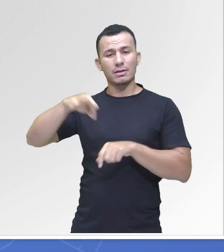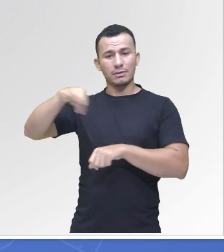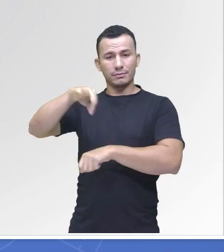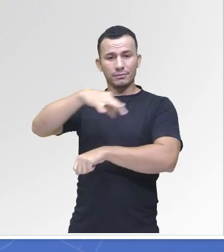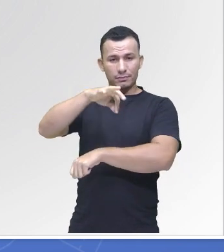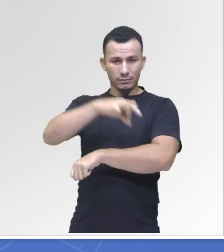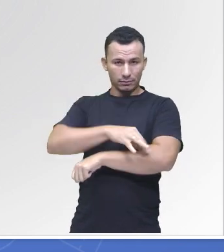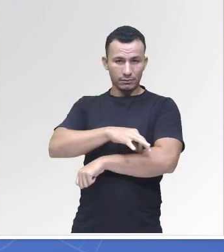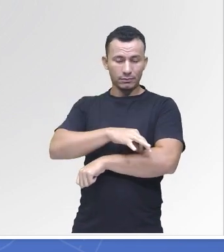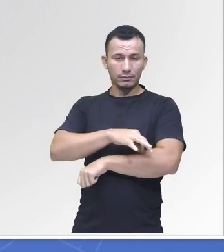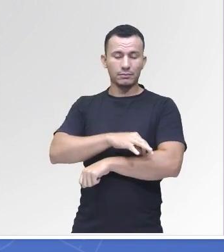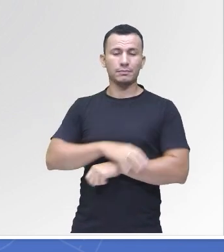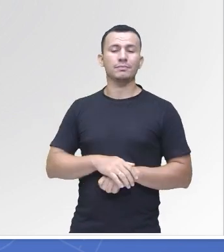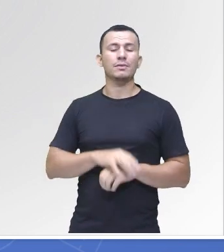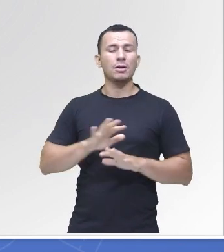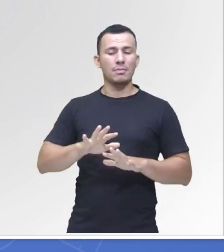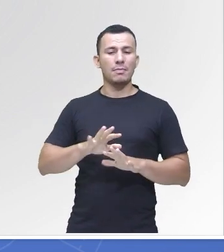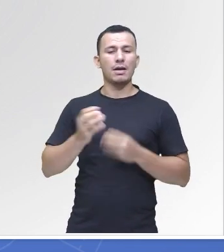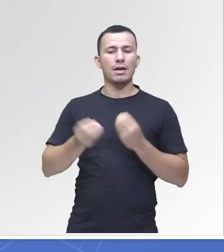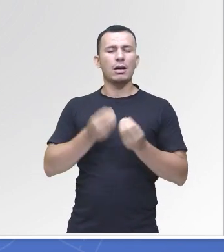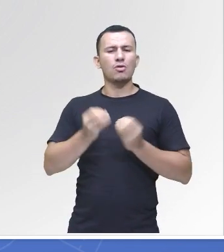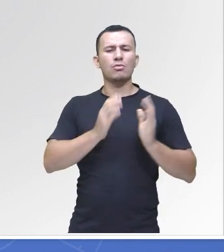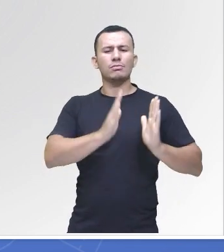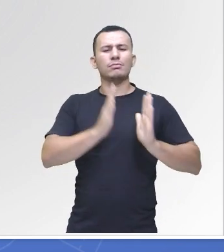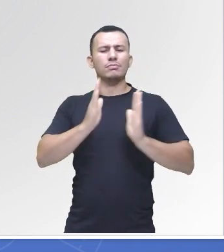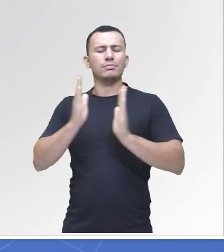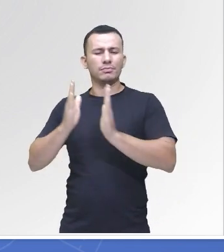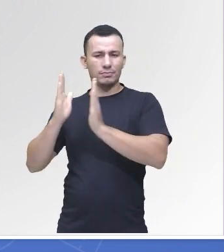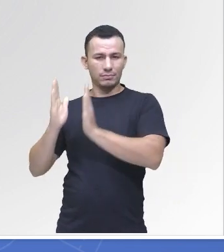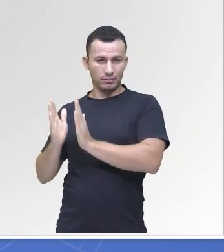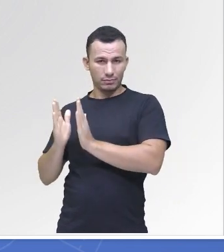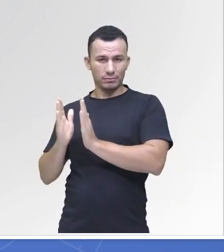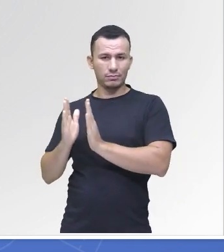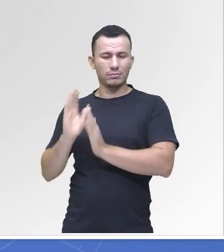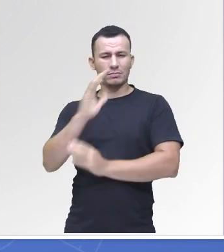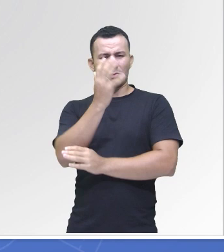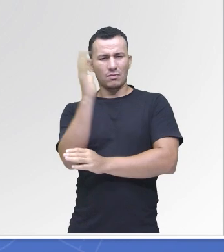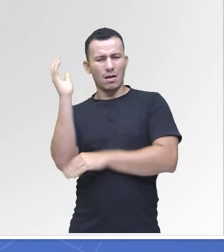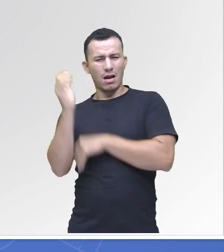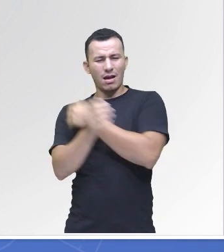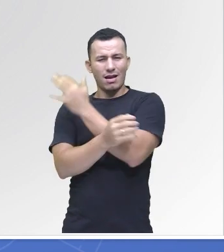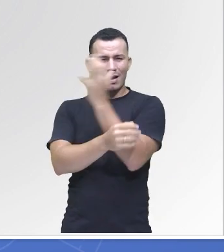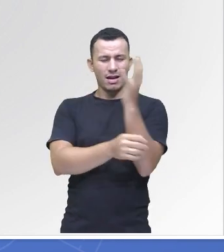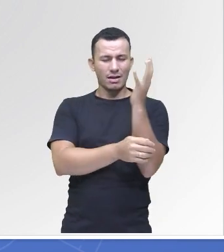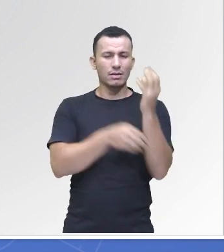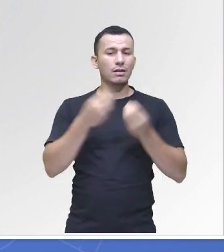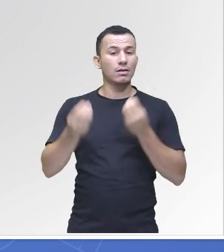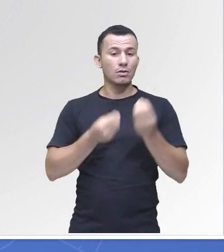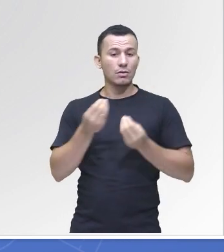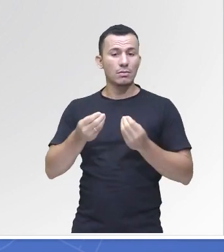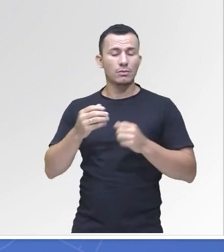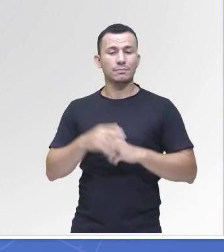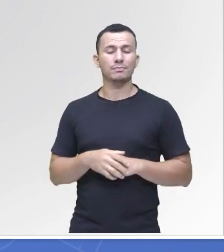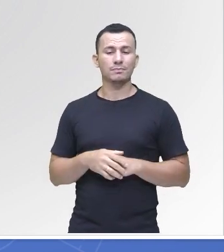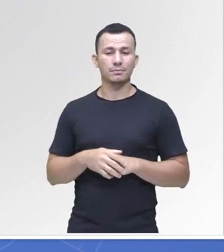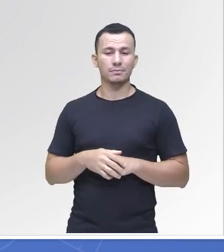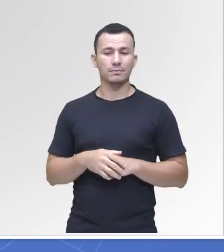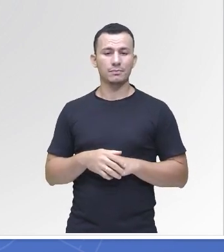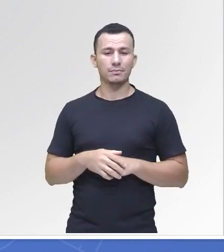mosquito. No caso do ciclo silvestre, ali no meio da vegetação, da plantação, é com o